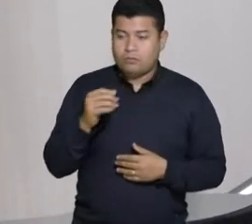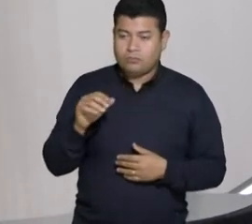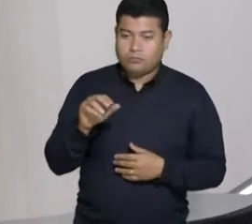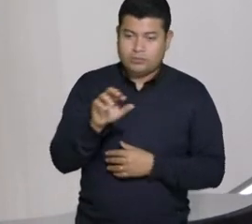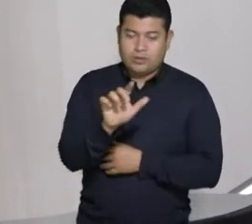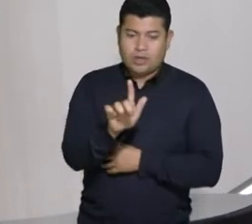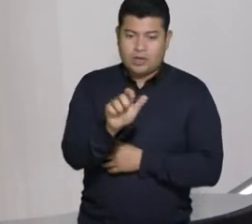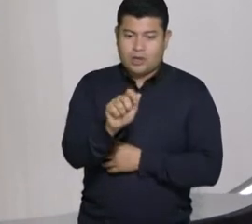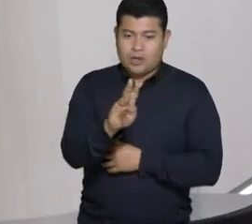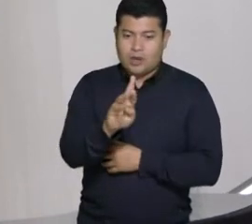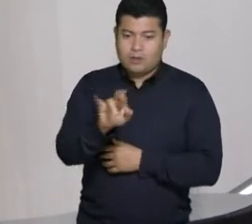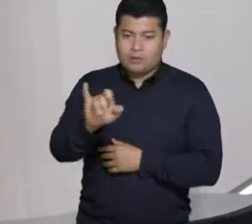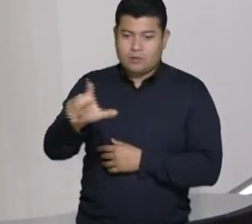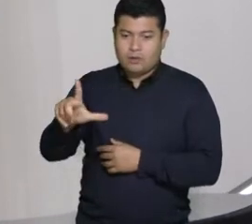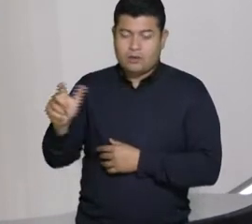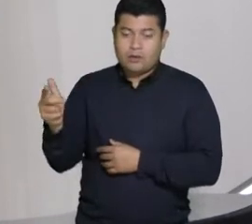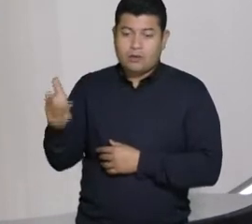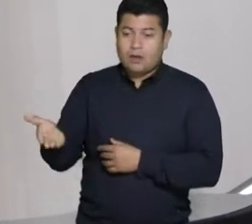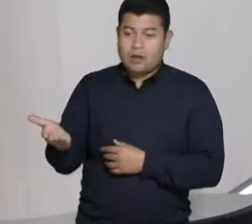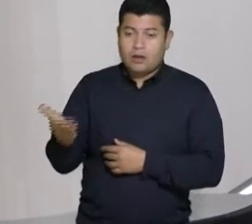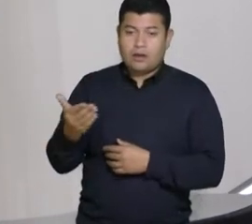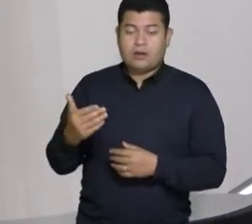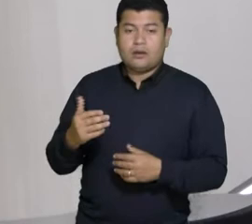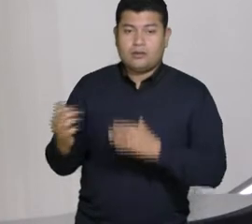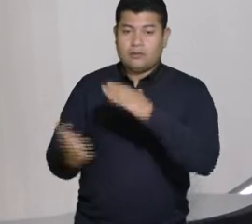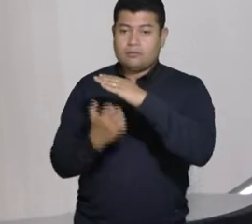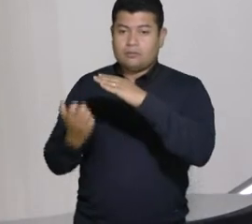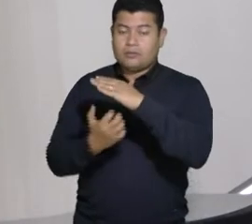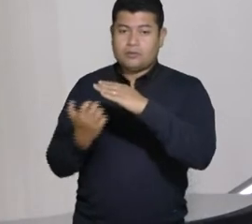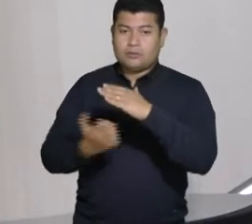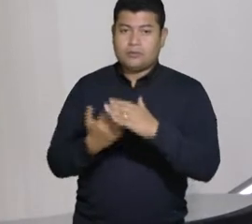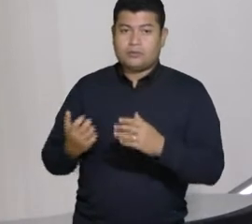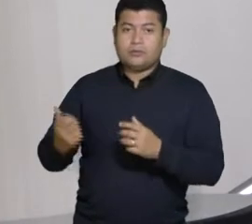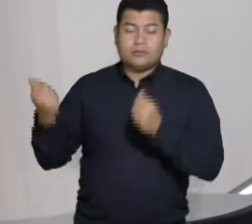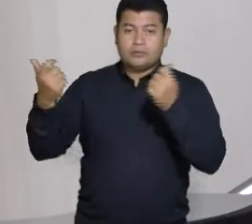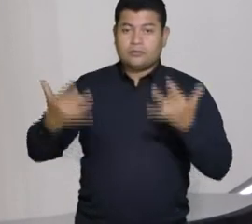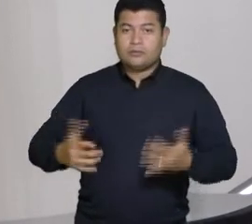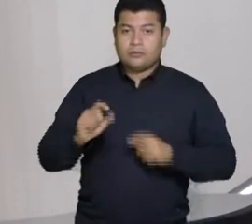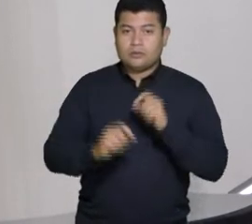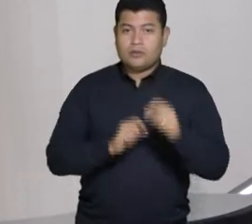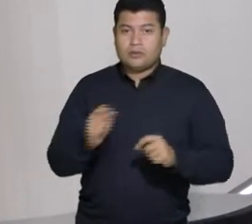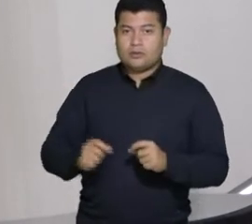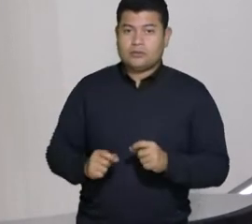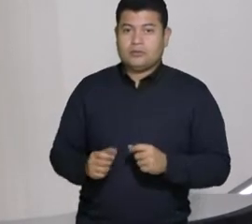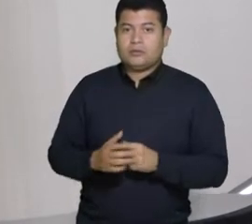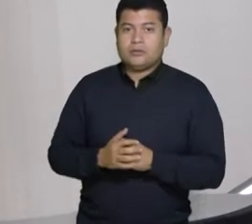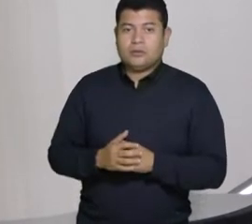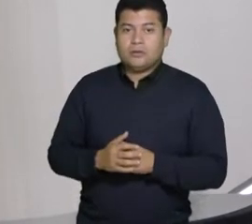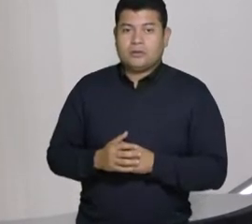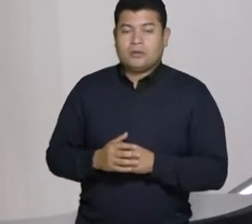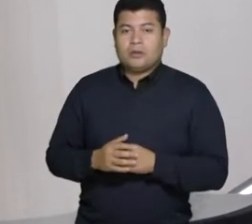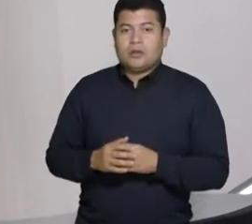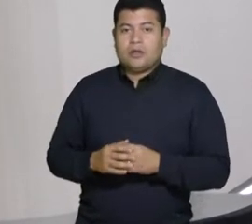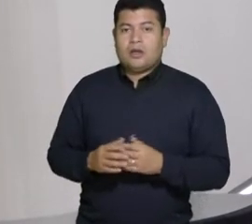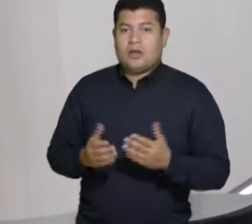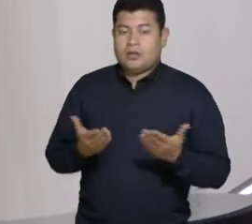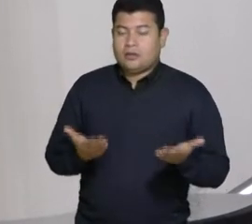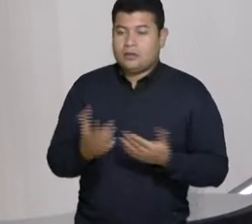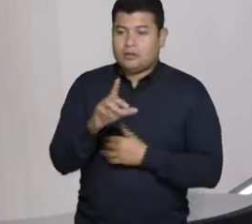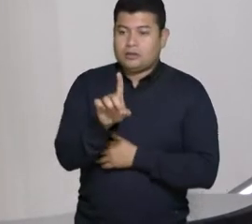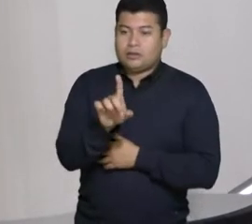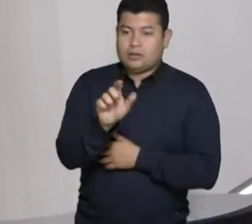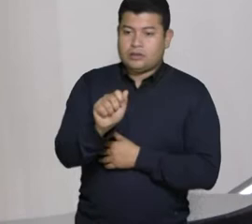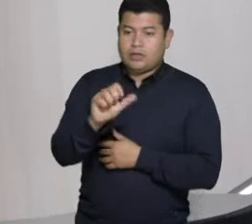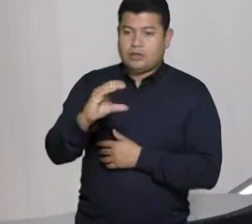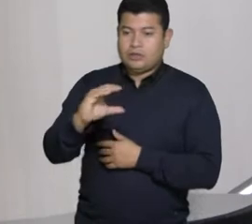né a taschibra de indaiam fechou o forno da produção de lâmpadas e passou a importar material